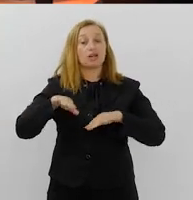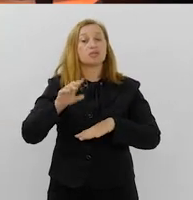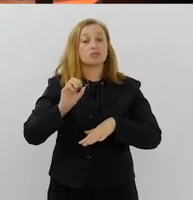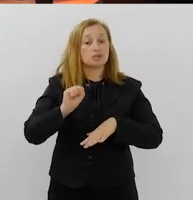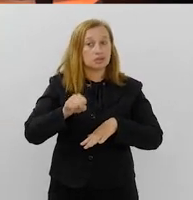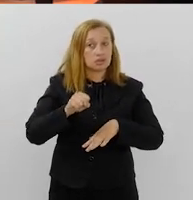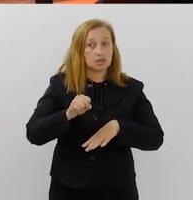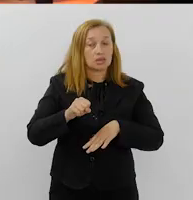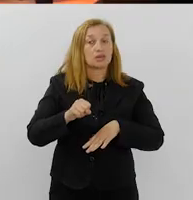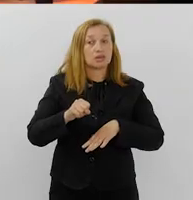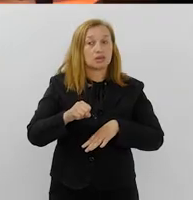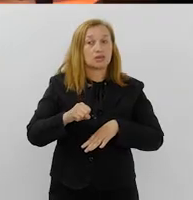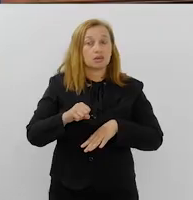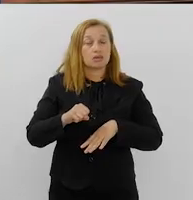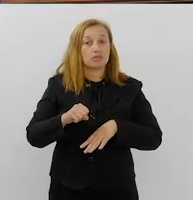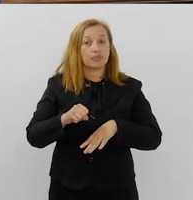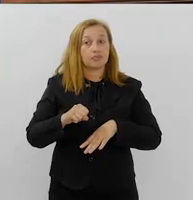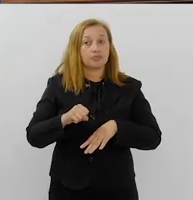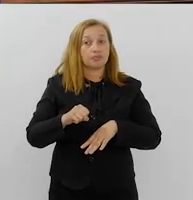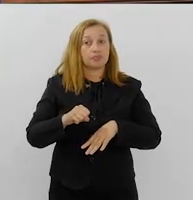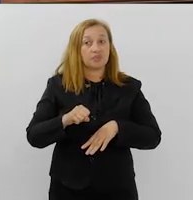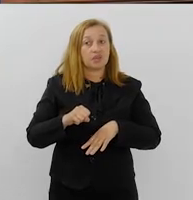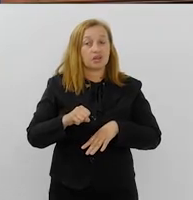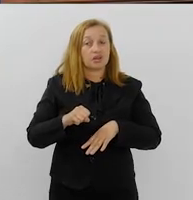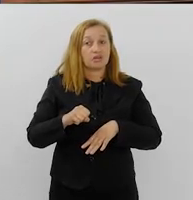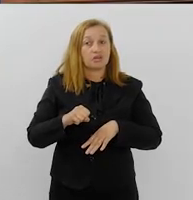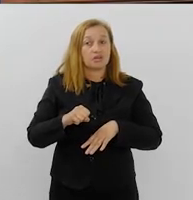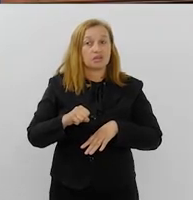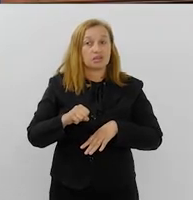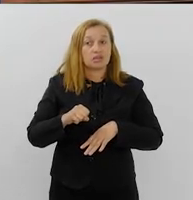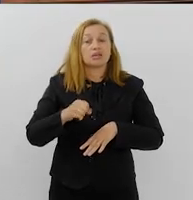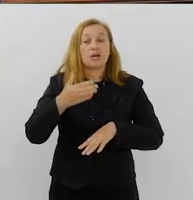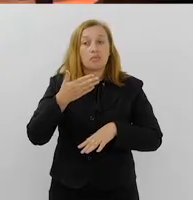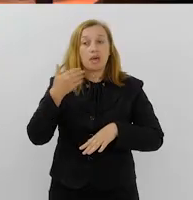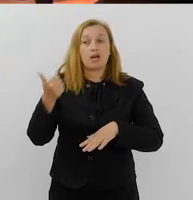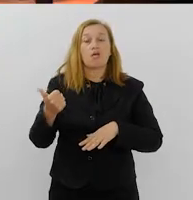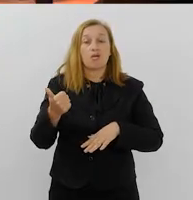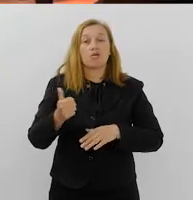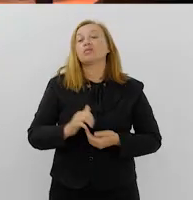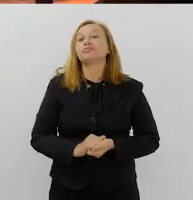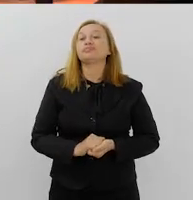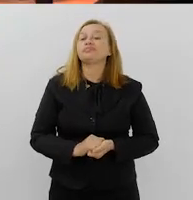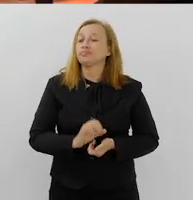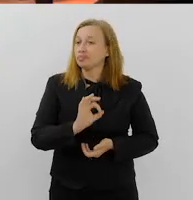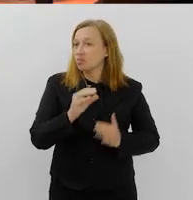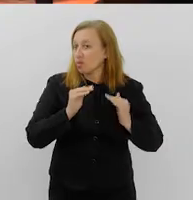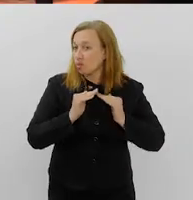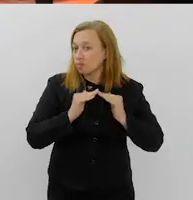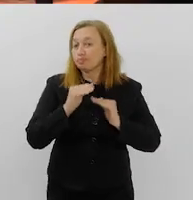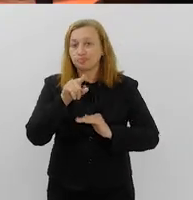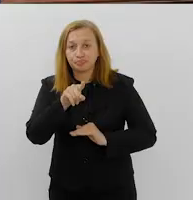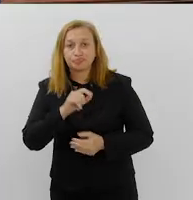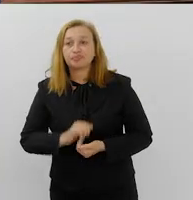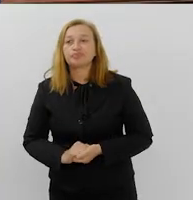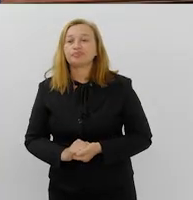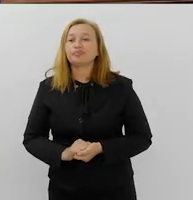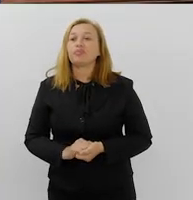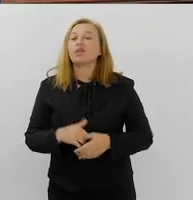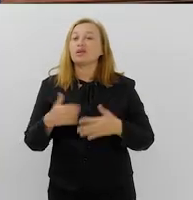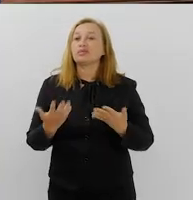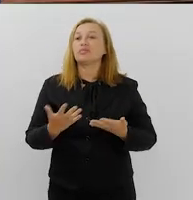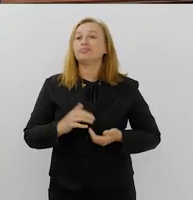essa separação sim, para a gente poder ser mais... Concordo com você. Eficiente, né, na proposta. Concordo